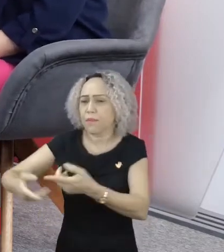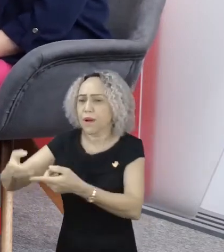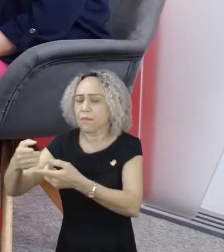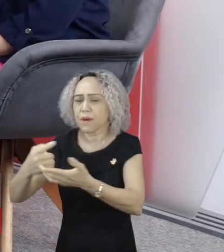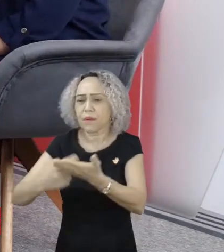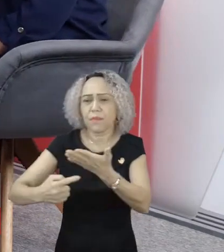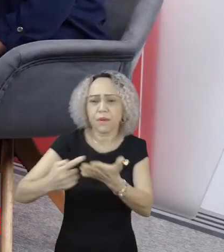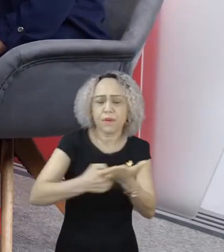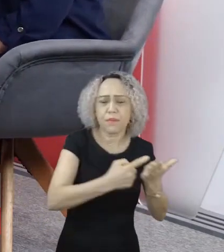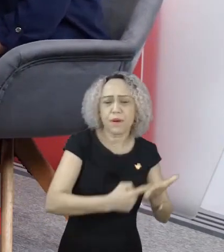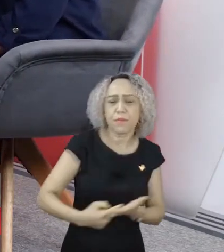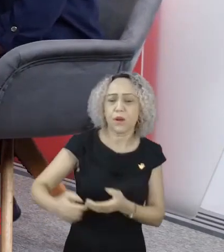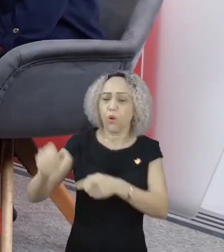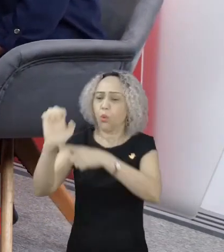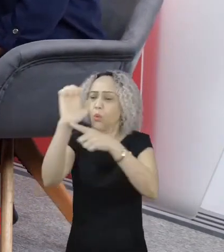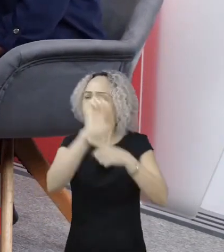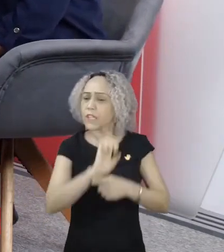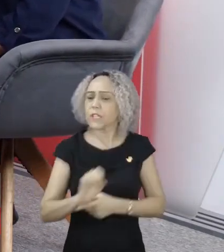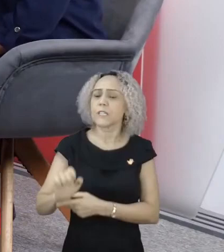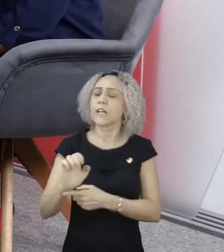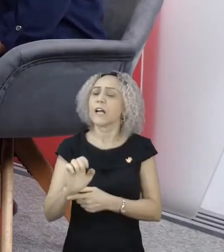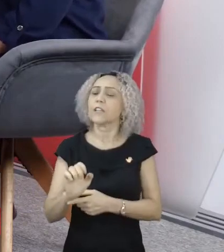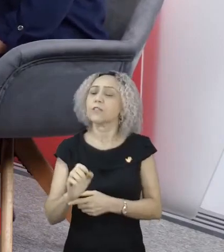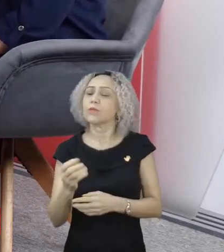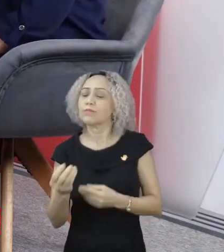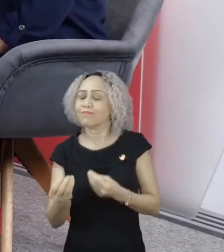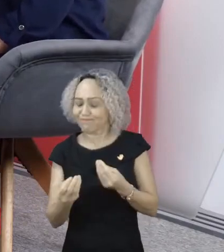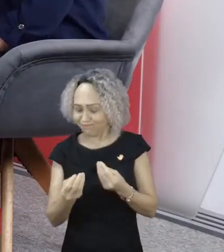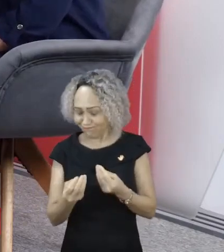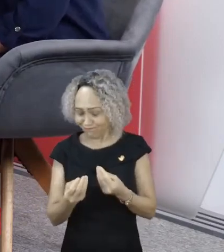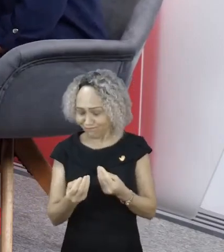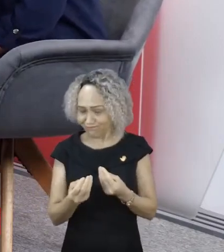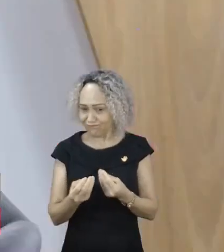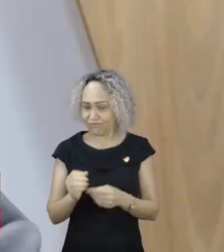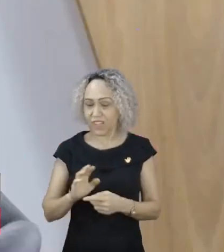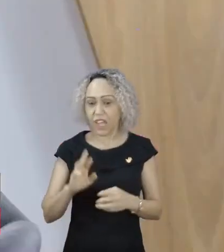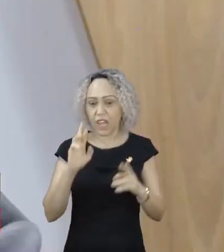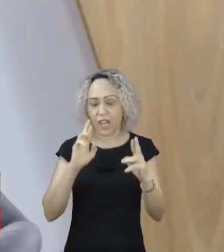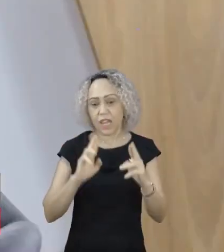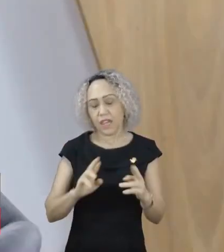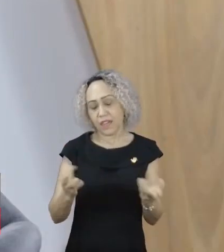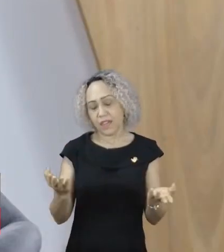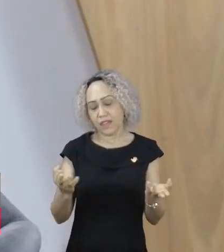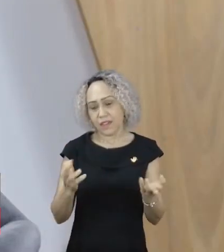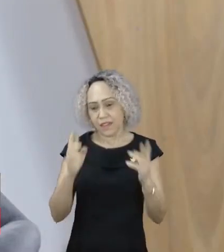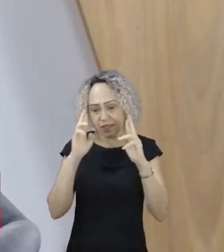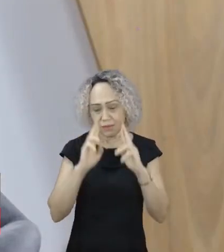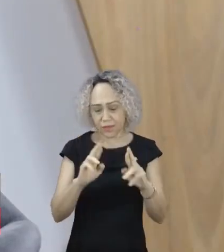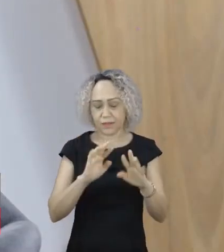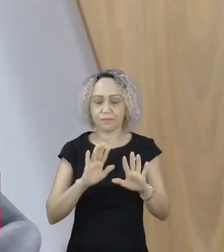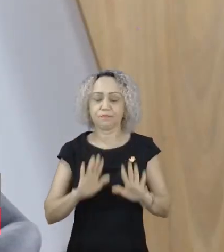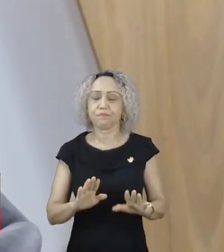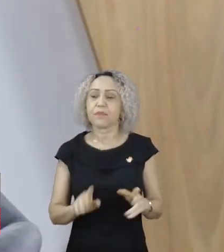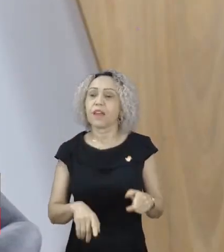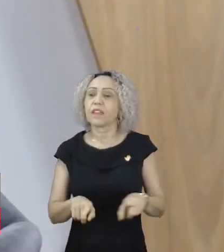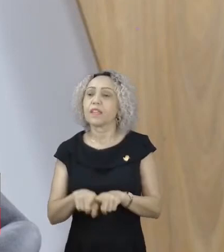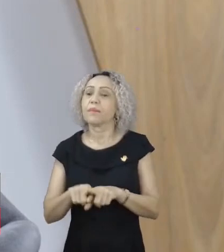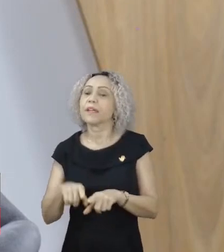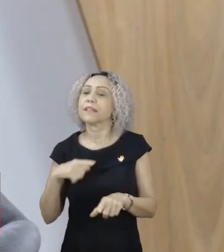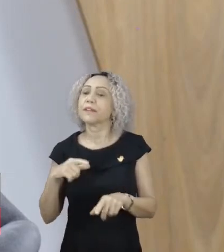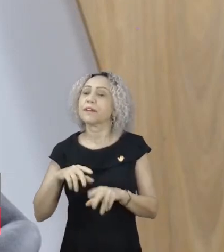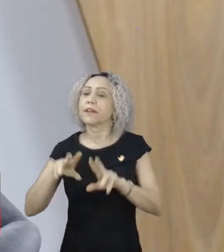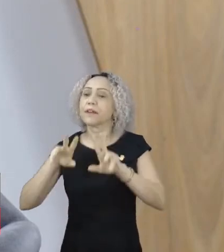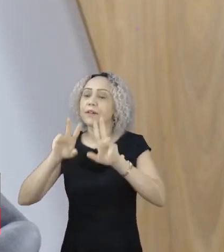como exigência para as empresas que participam das licitações. Olha, isso, acho que essa questão do Pacto Federativo tem dois pontos super